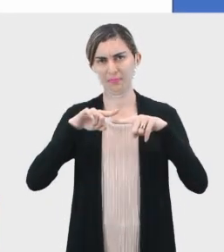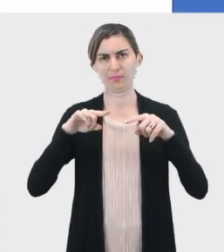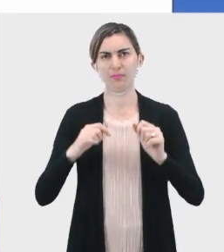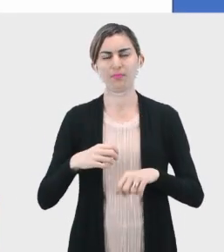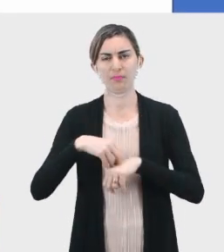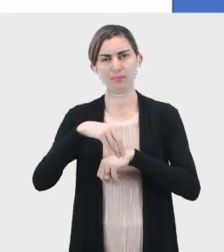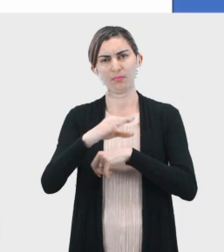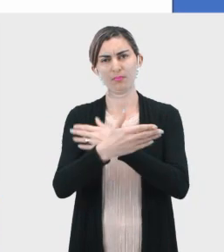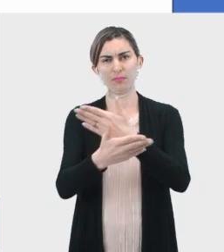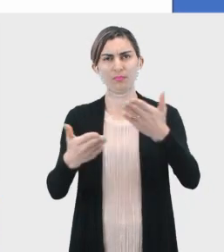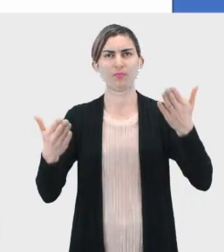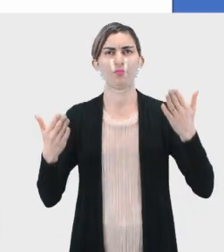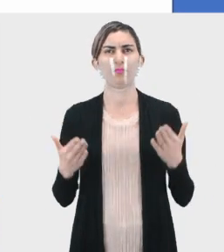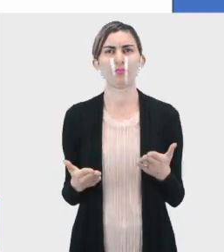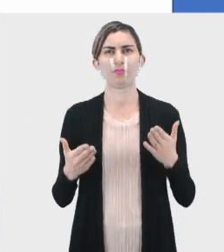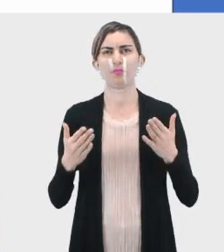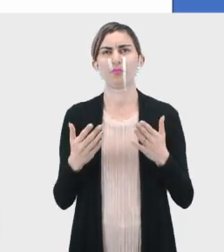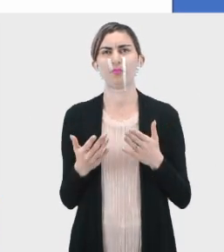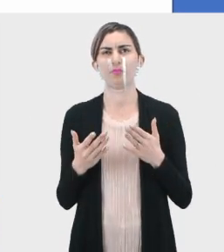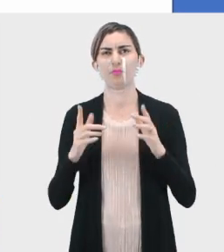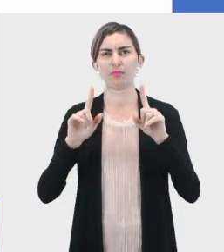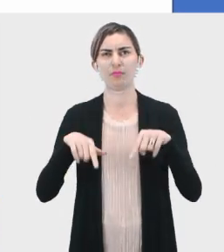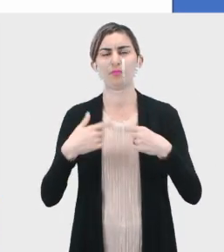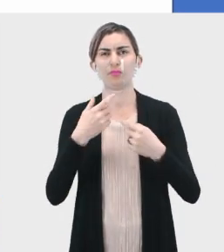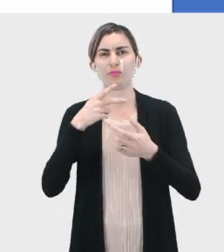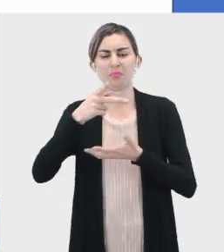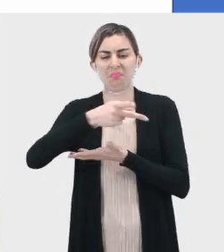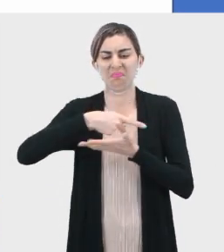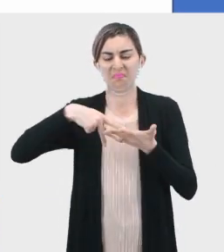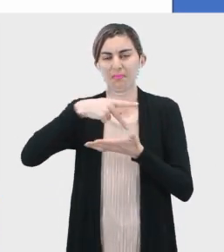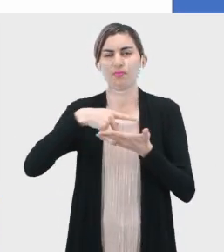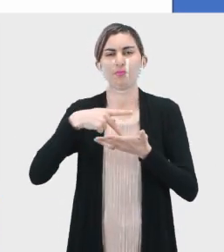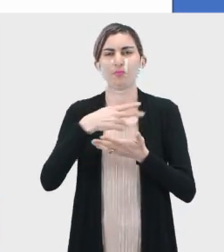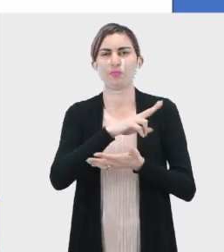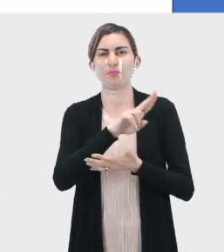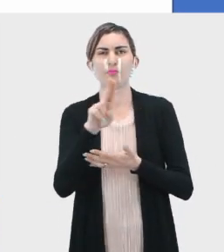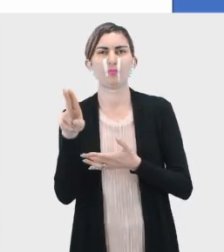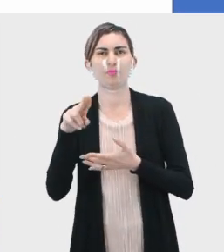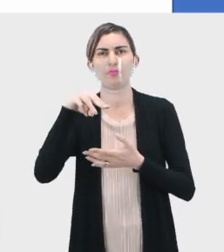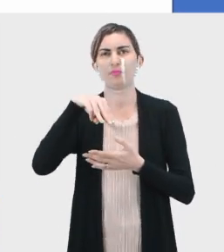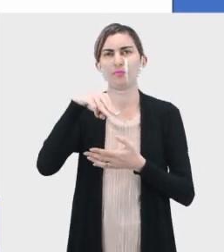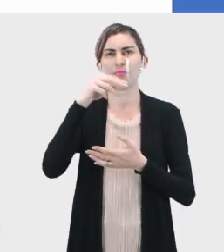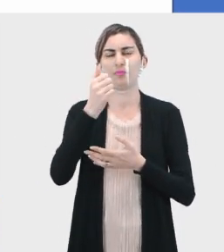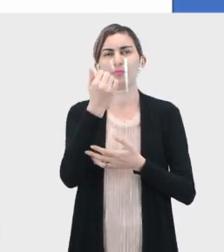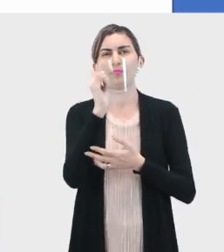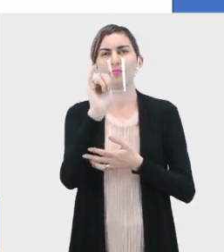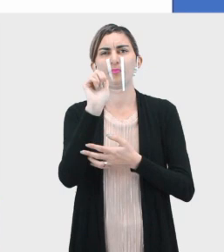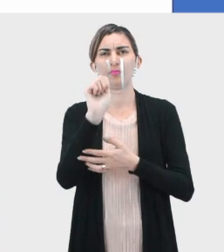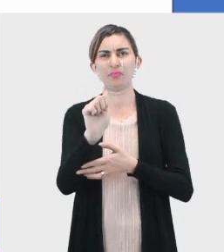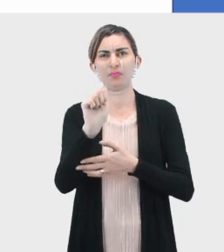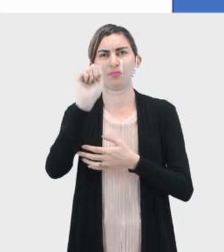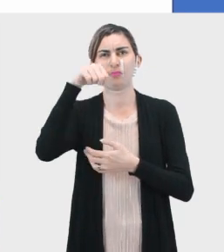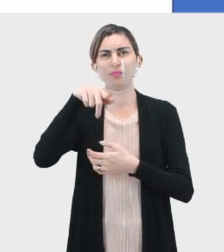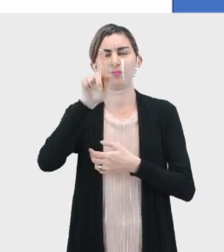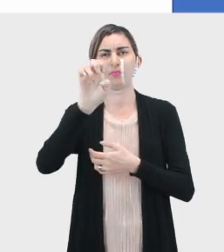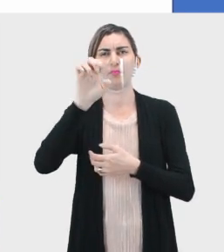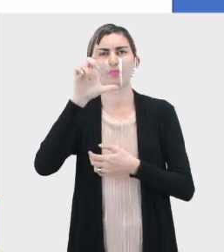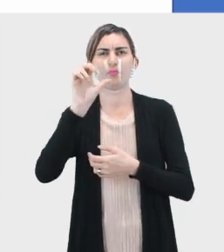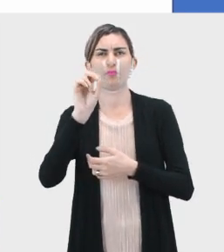A gente vai trazer aí para vocês uma poetisa chamada Maya